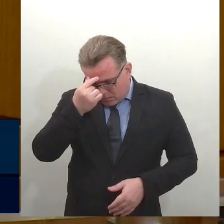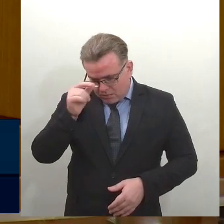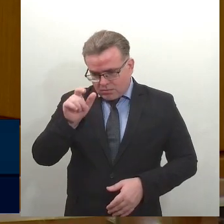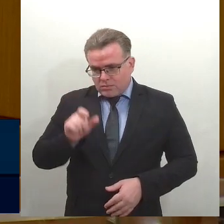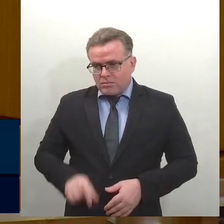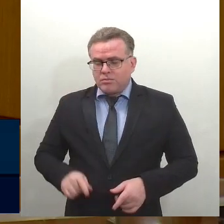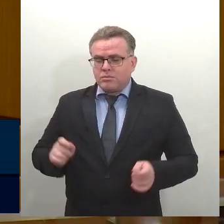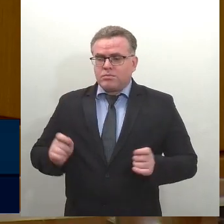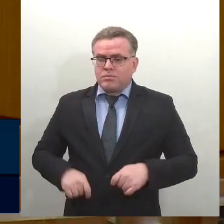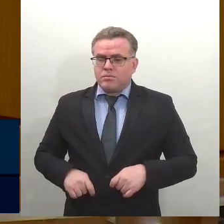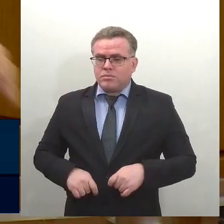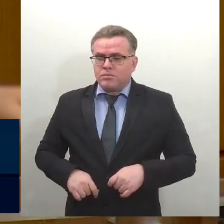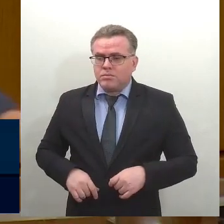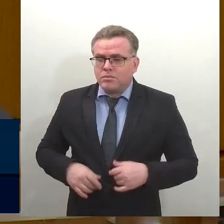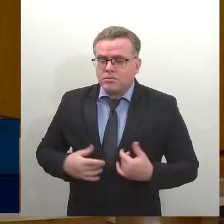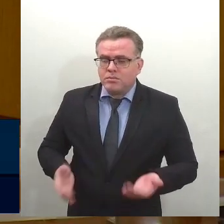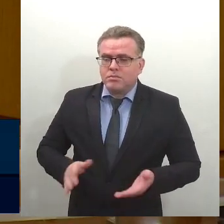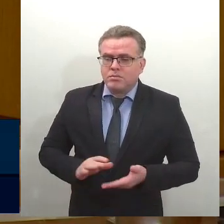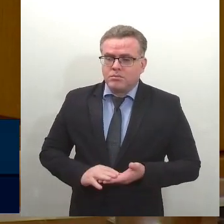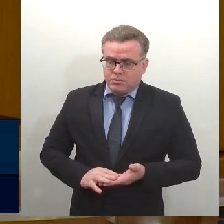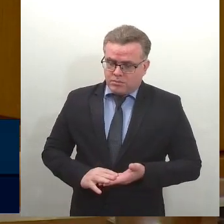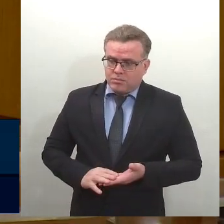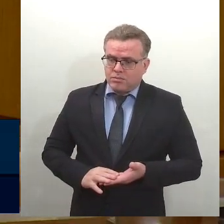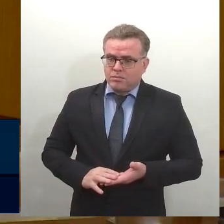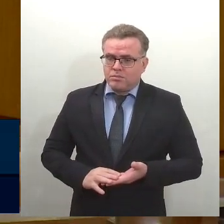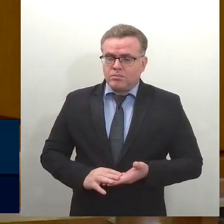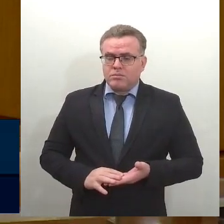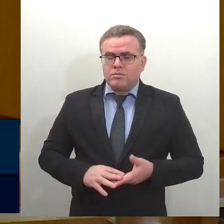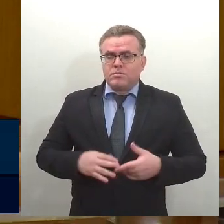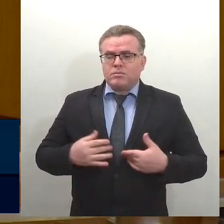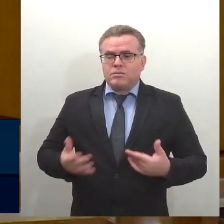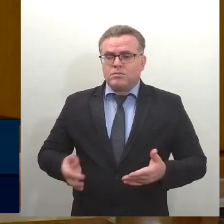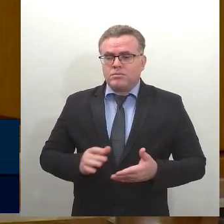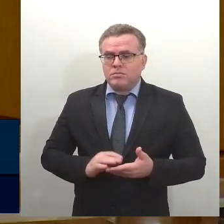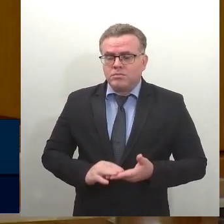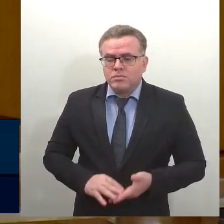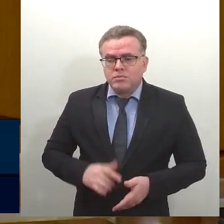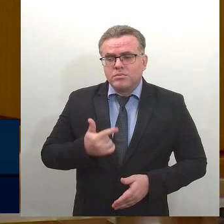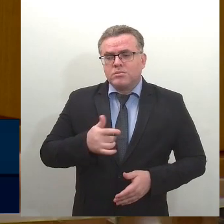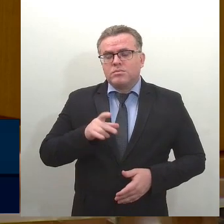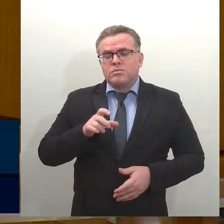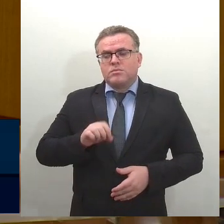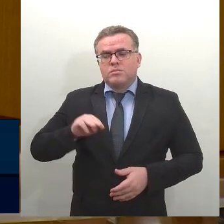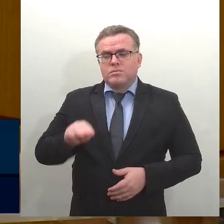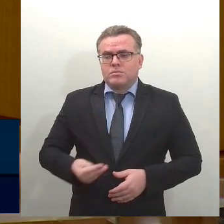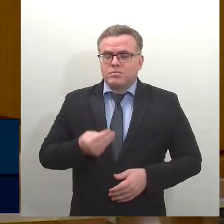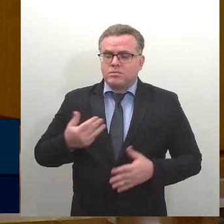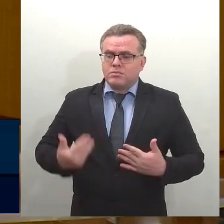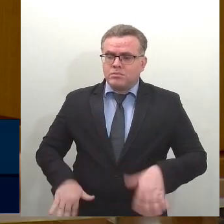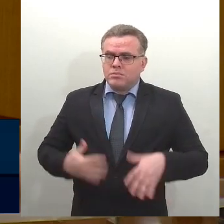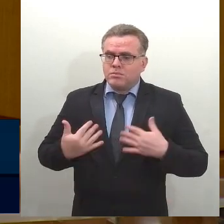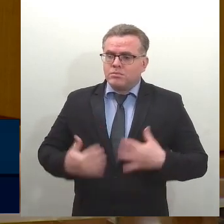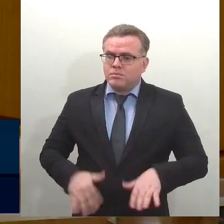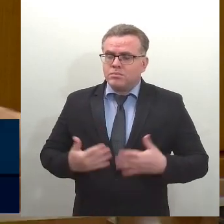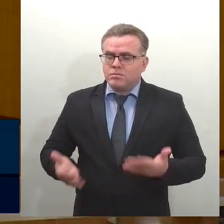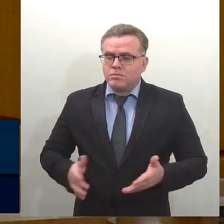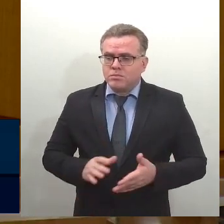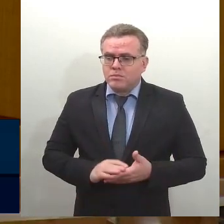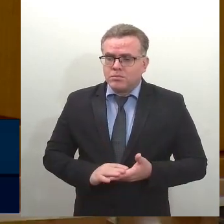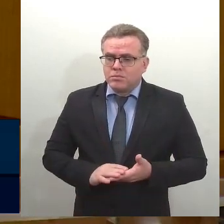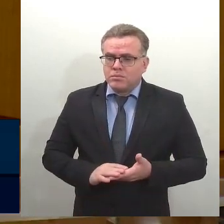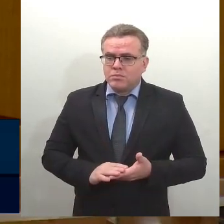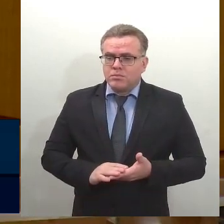ter realizado uma grande festa, 250 mil pessoas, comércio de Itabaiana, né, totalmente feliz, né,